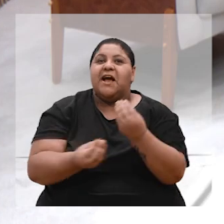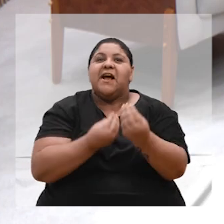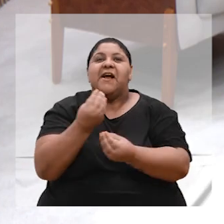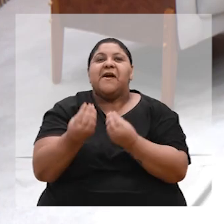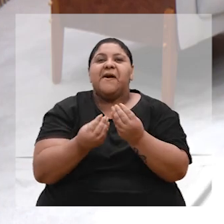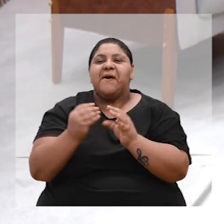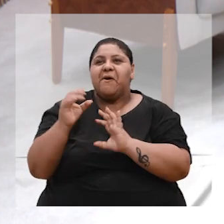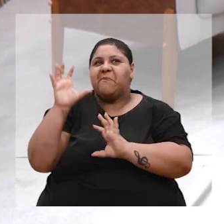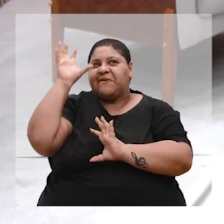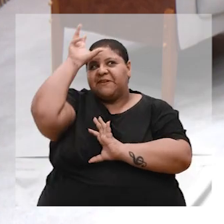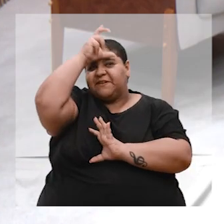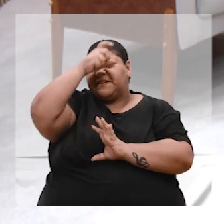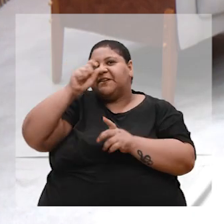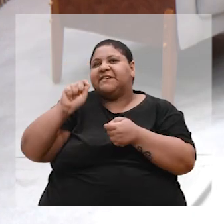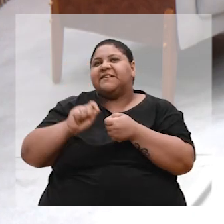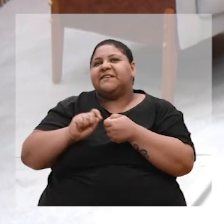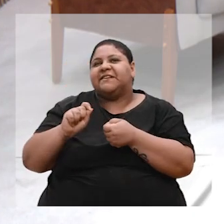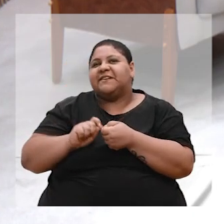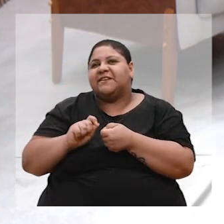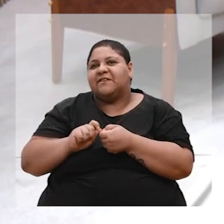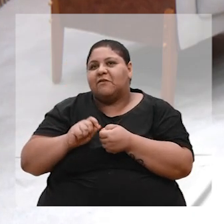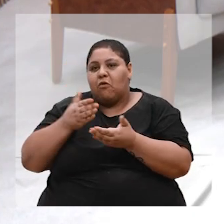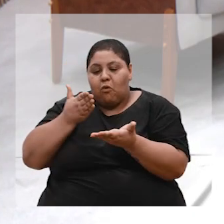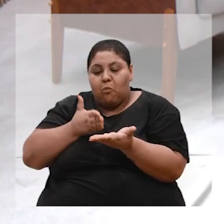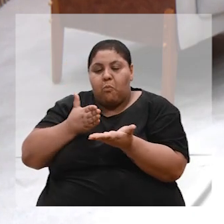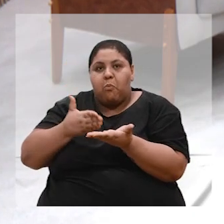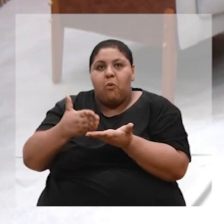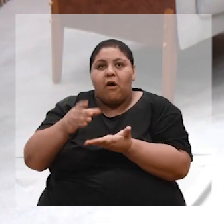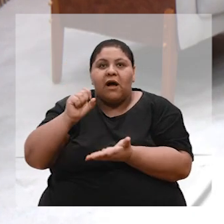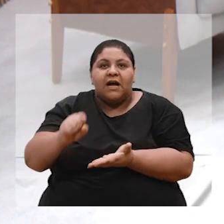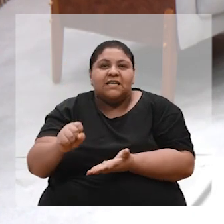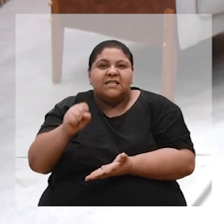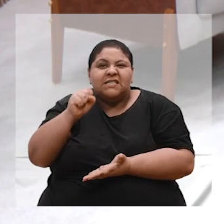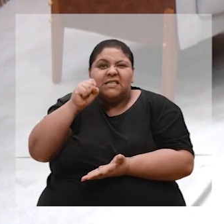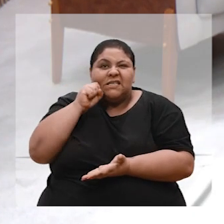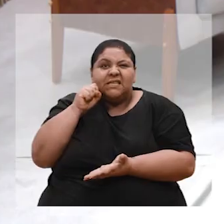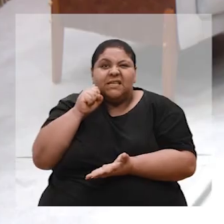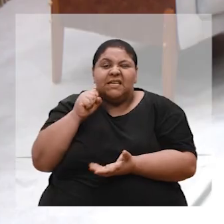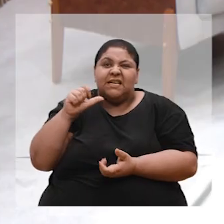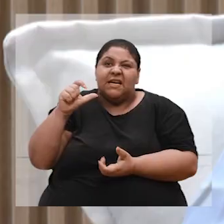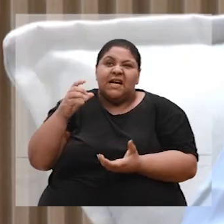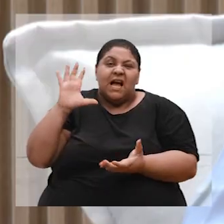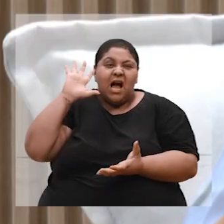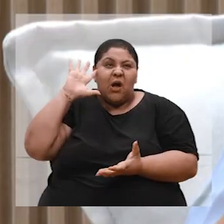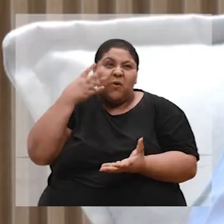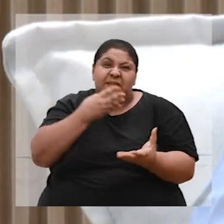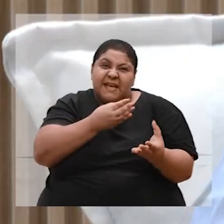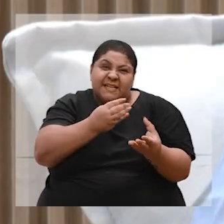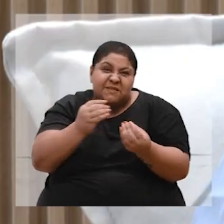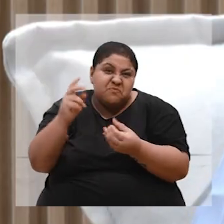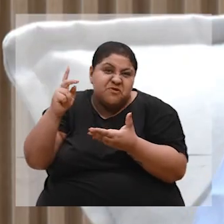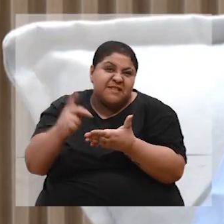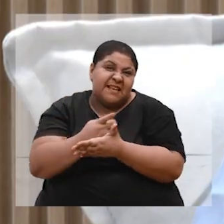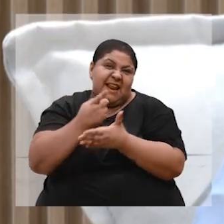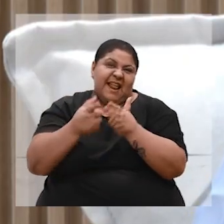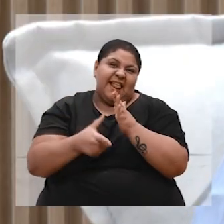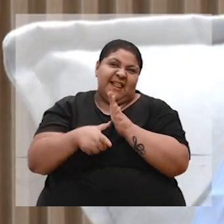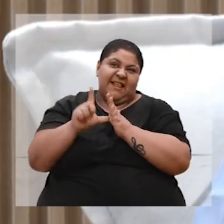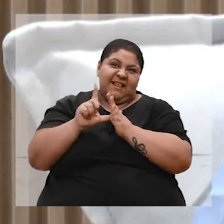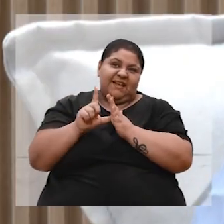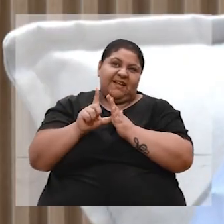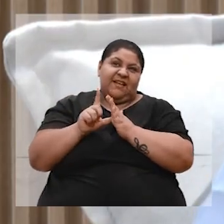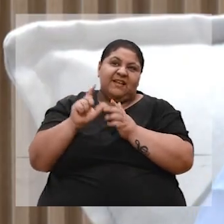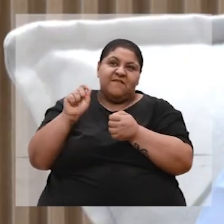Treinando, né? Como é que a gente aprende a fazer um bolo de cenoura? O primeiro sai abatumado, o segundo sai queimado, o terceiro